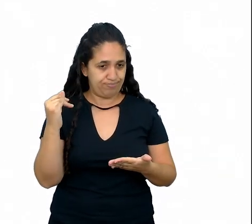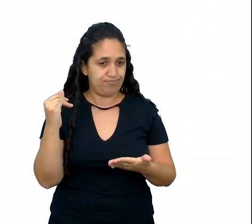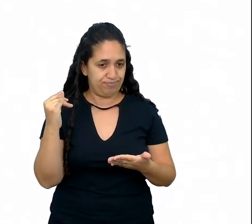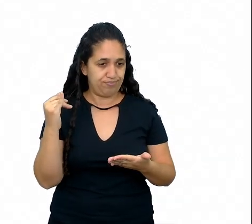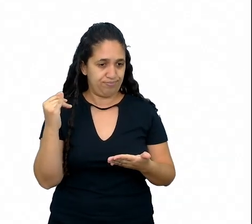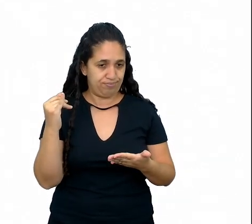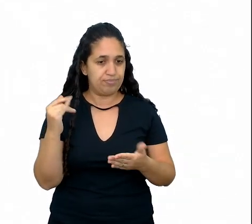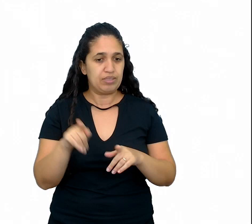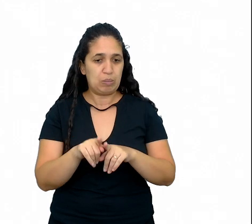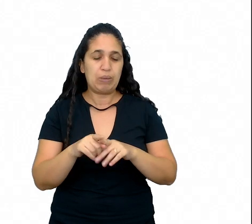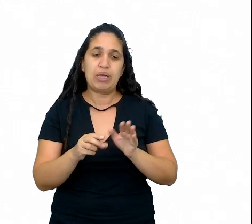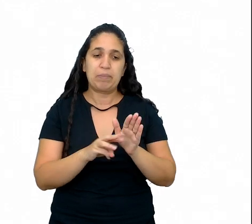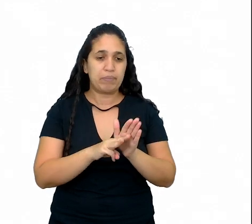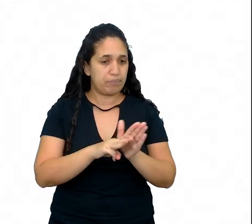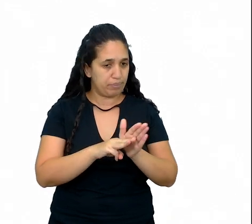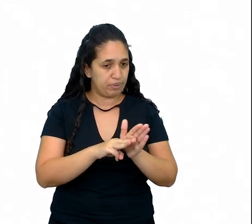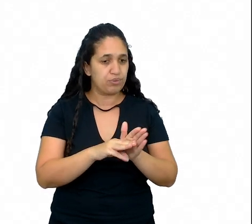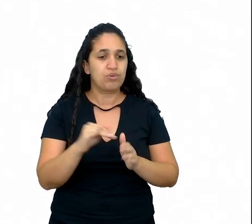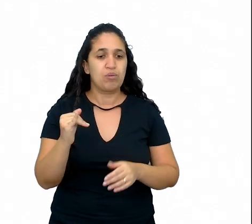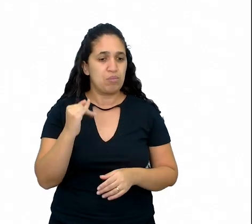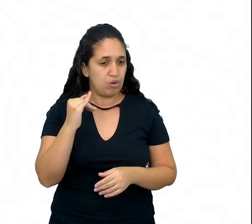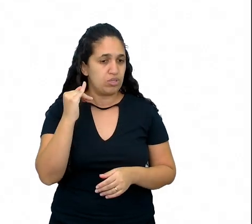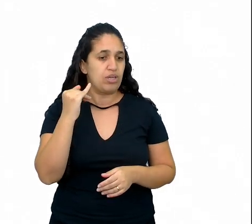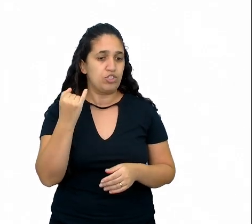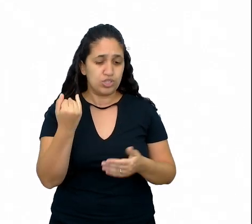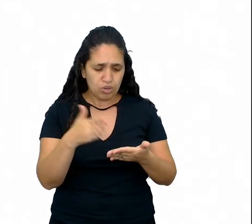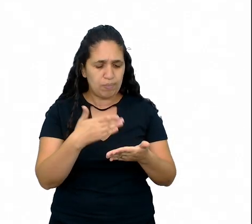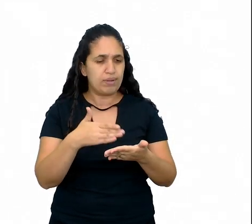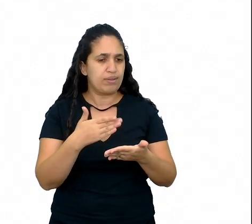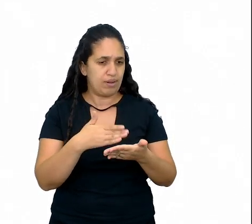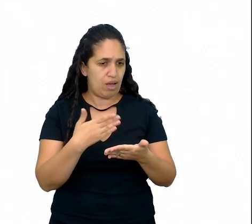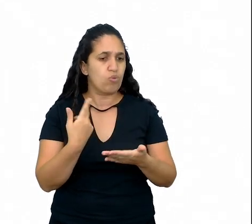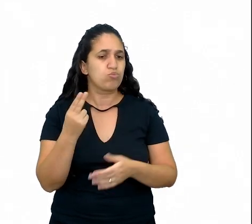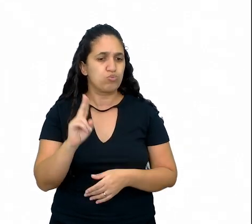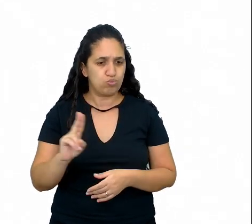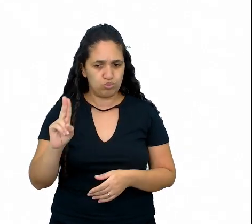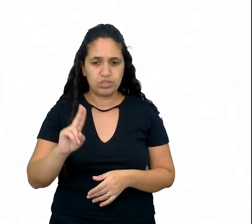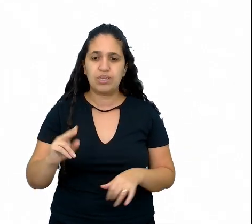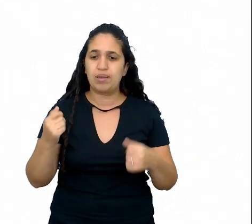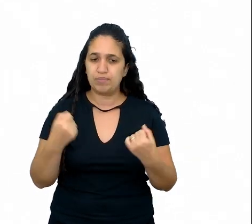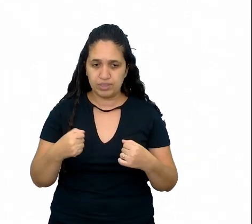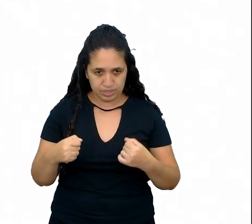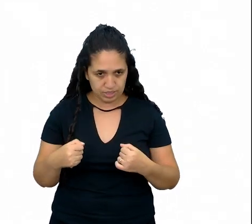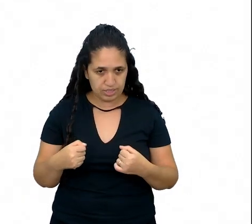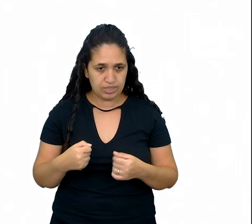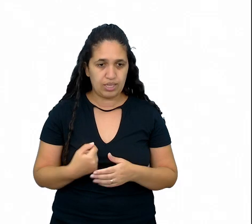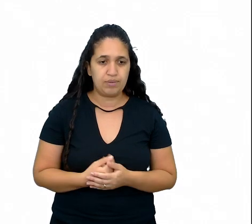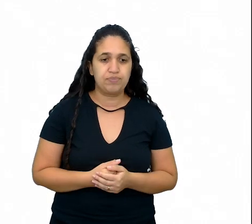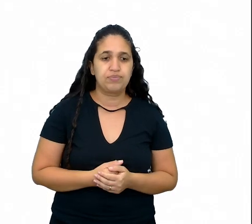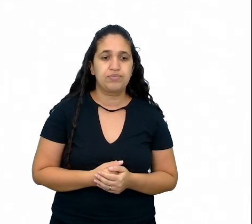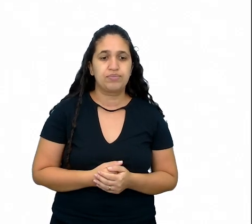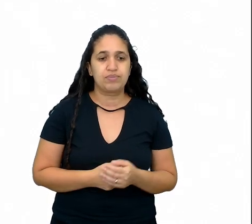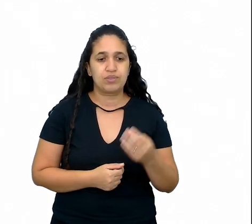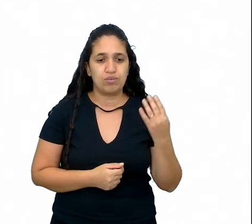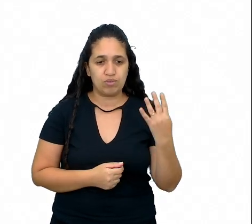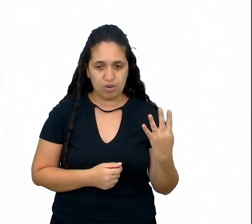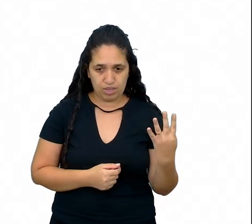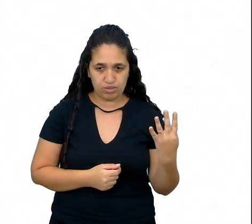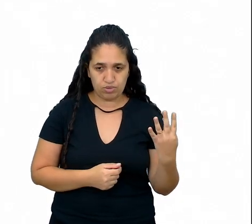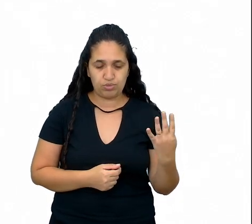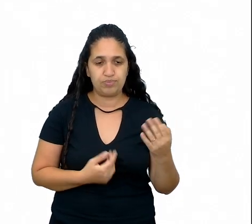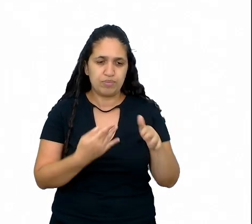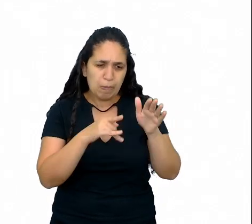quanto o uso da metodologia, né, e ele tem que fazer parte disso, tá? Então, a gente tem a fase 2, né, da